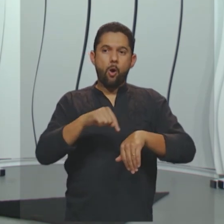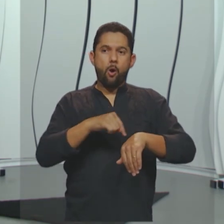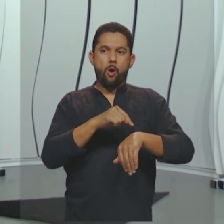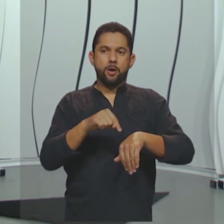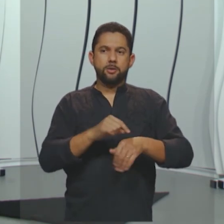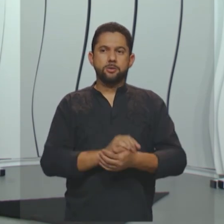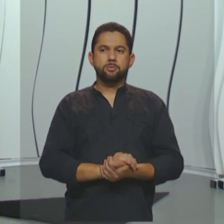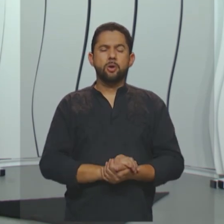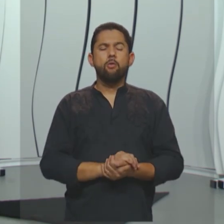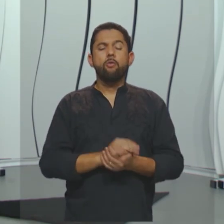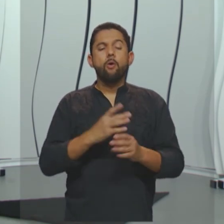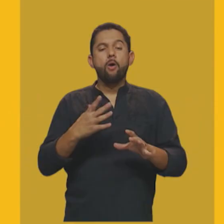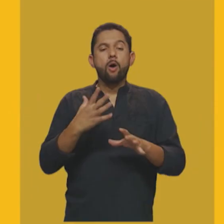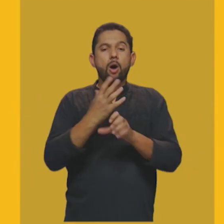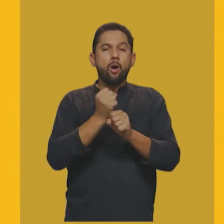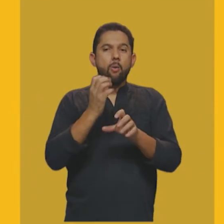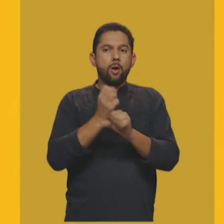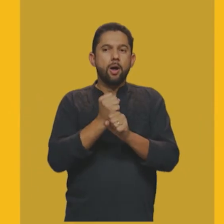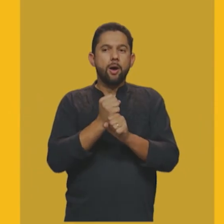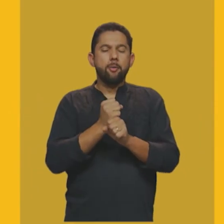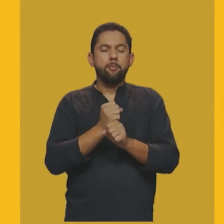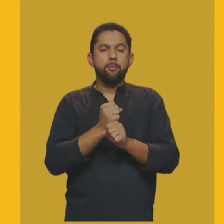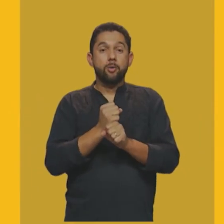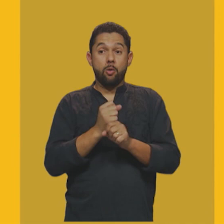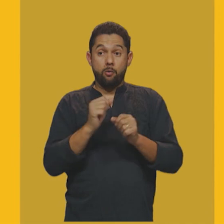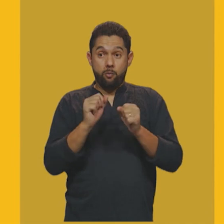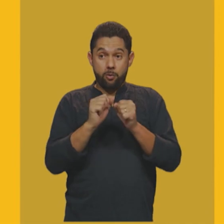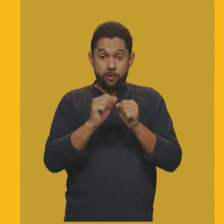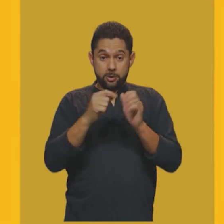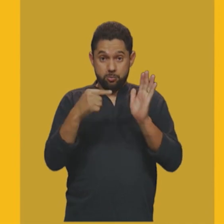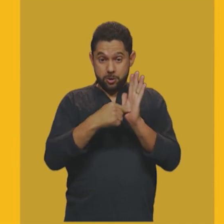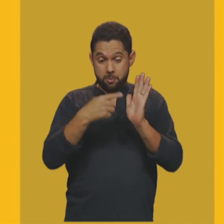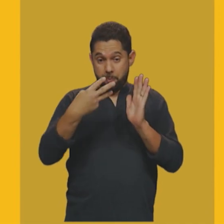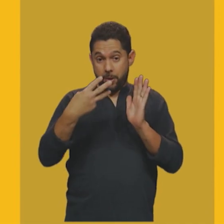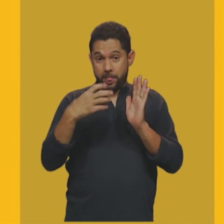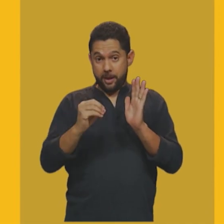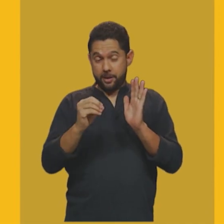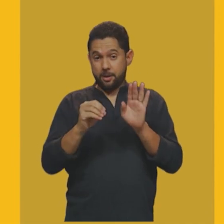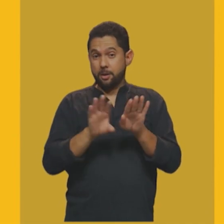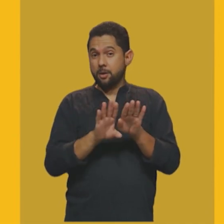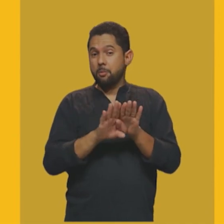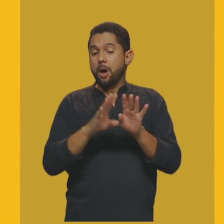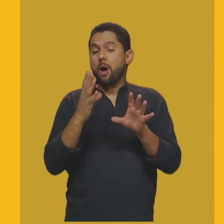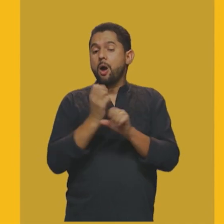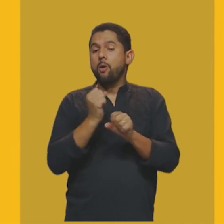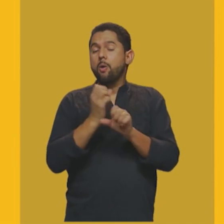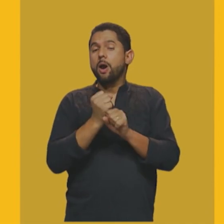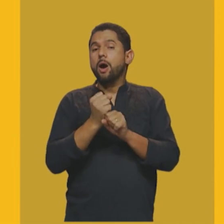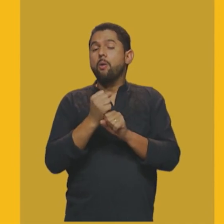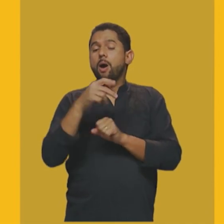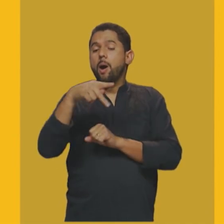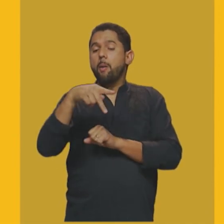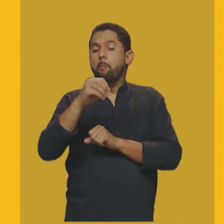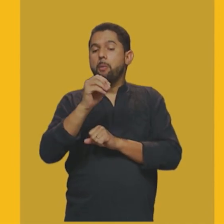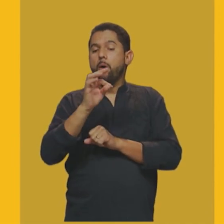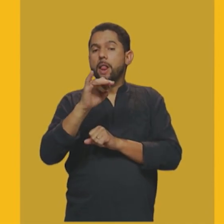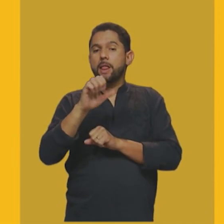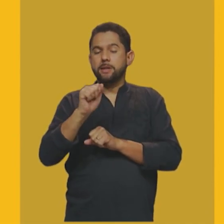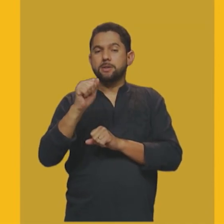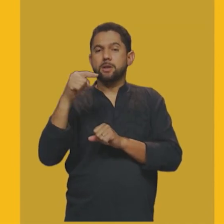calcular qual que é o tempo, vou multiplicar o tempo por 30 e calcular com a potência desse aparelho. Então, veja